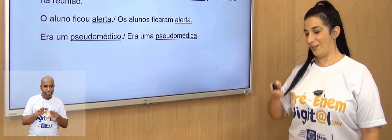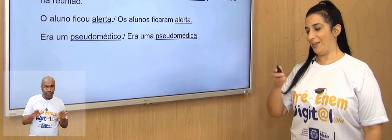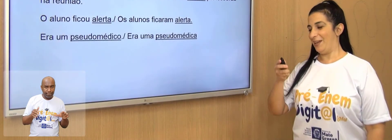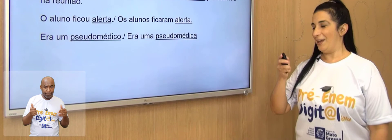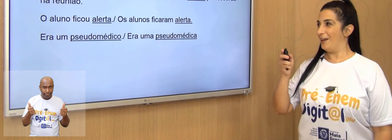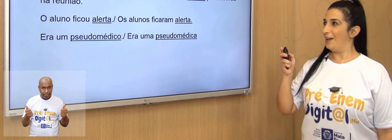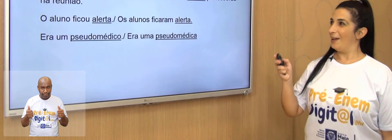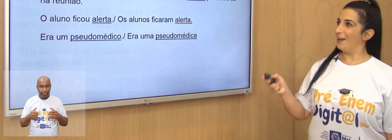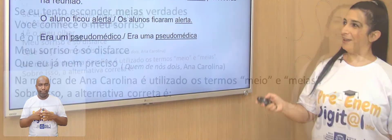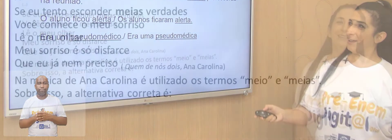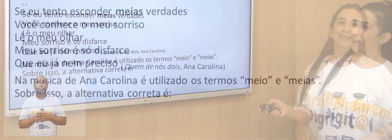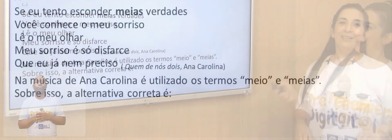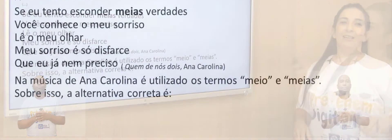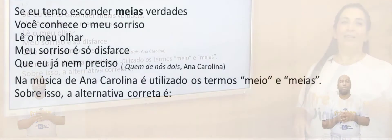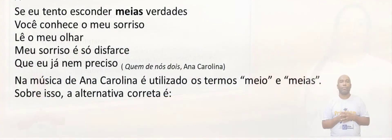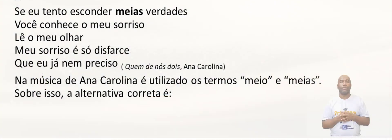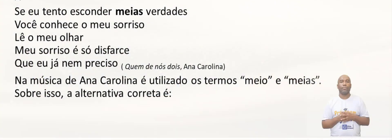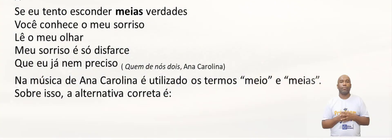Tranquilamente?